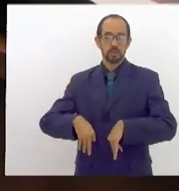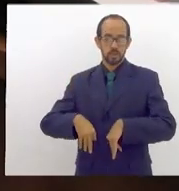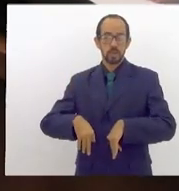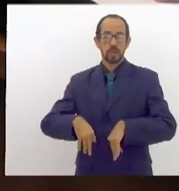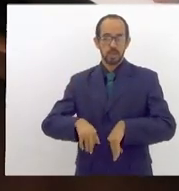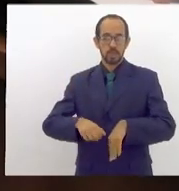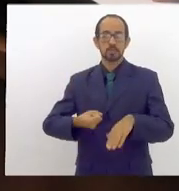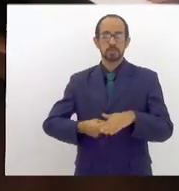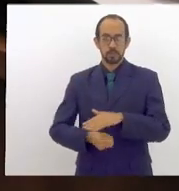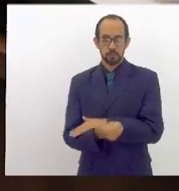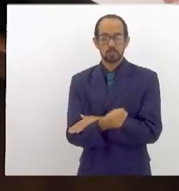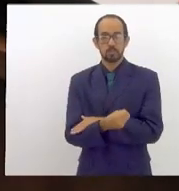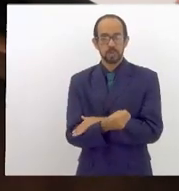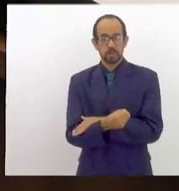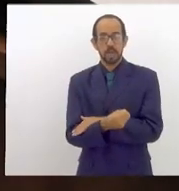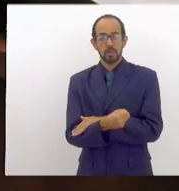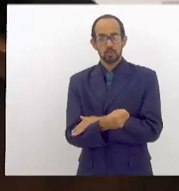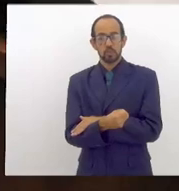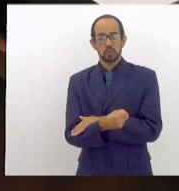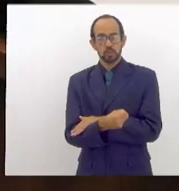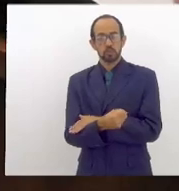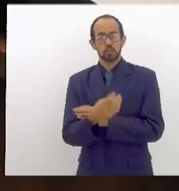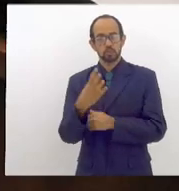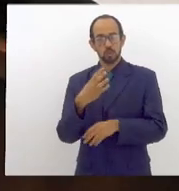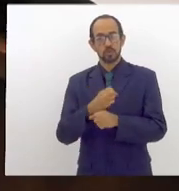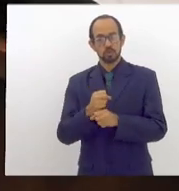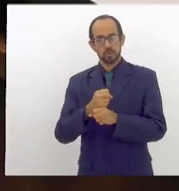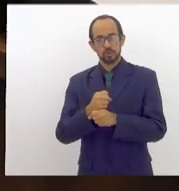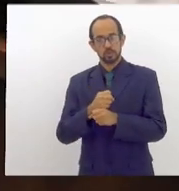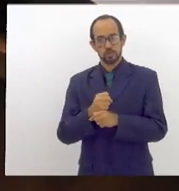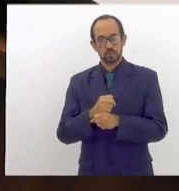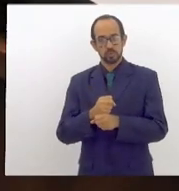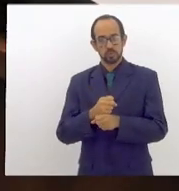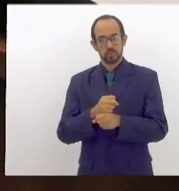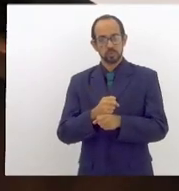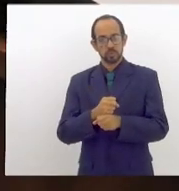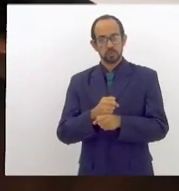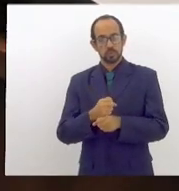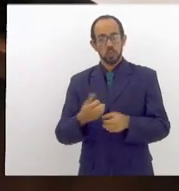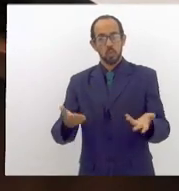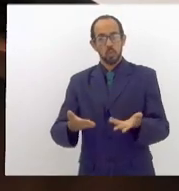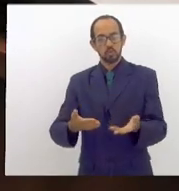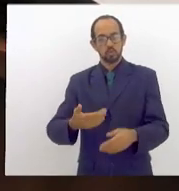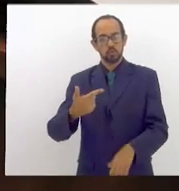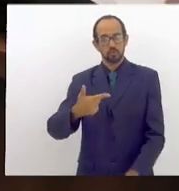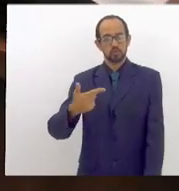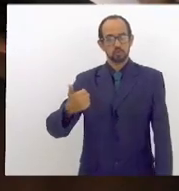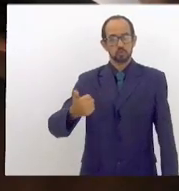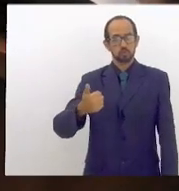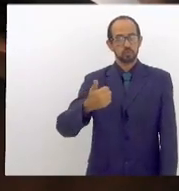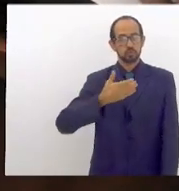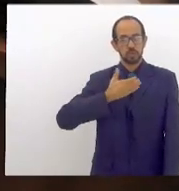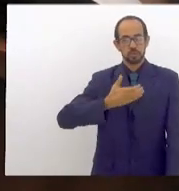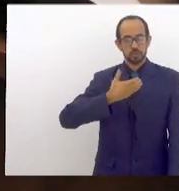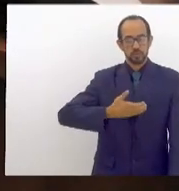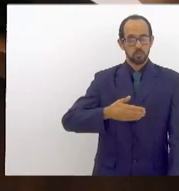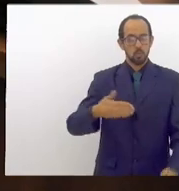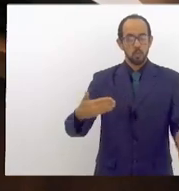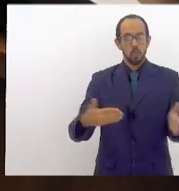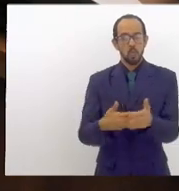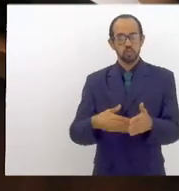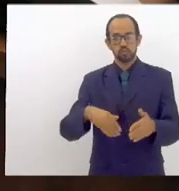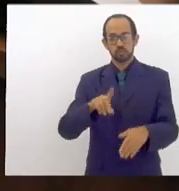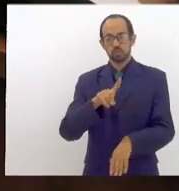mandato exatamente no dia 21 de dezembro último dia